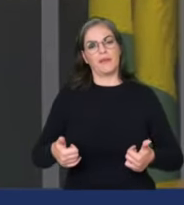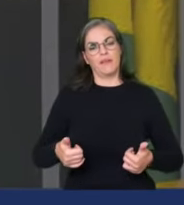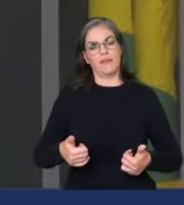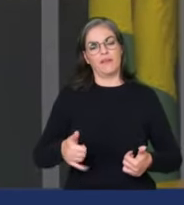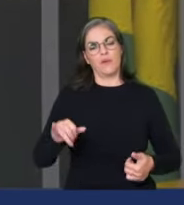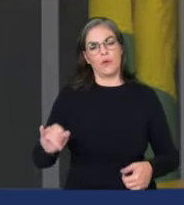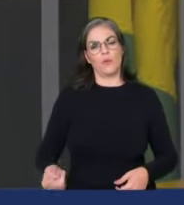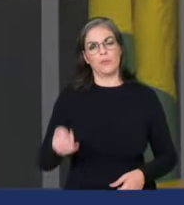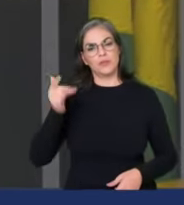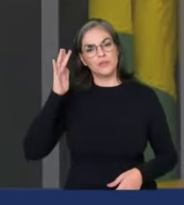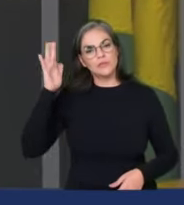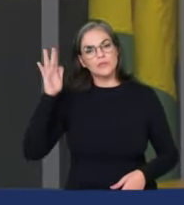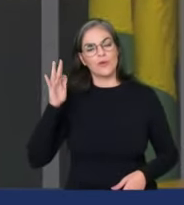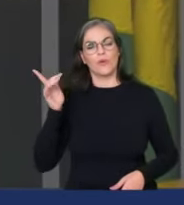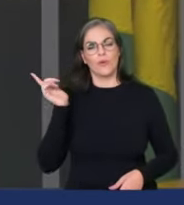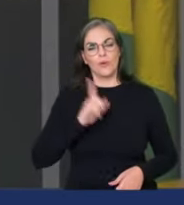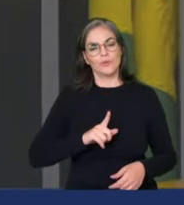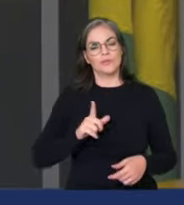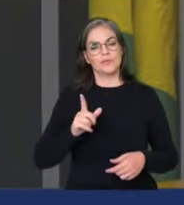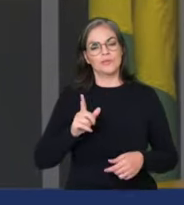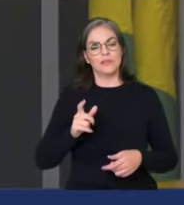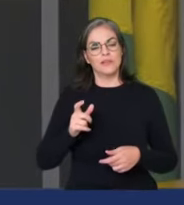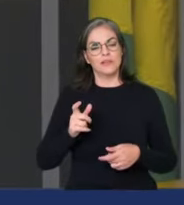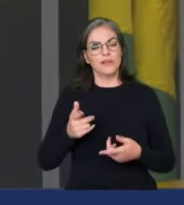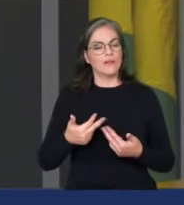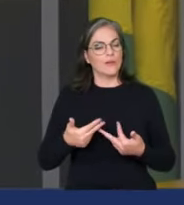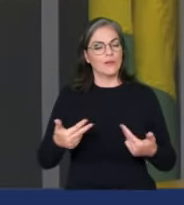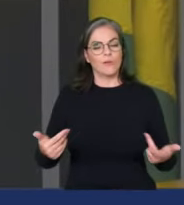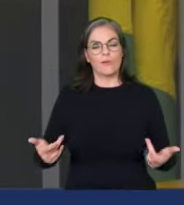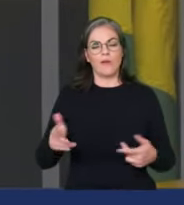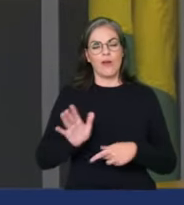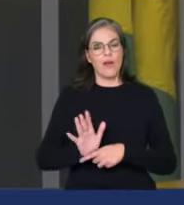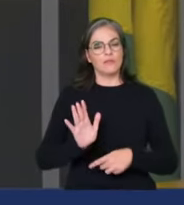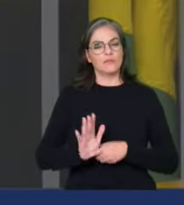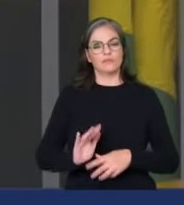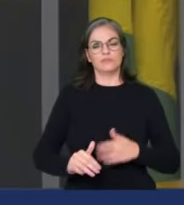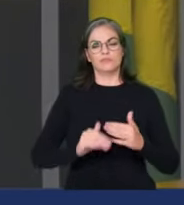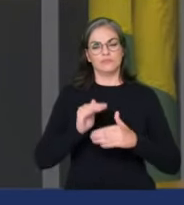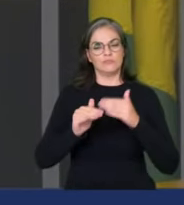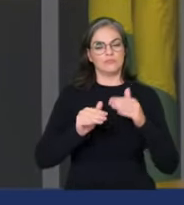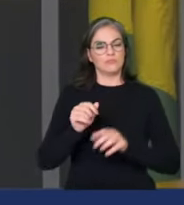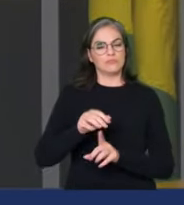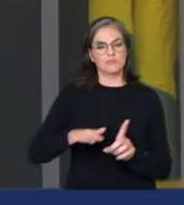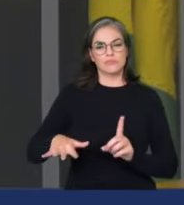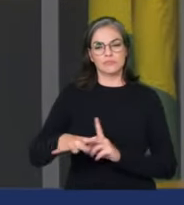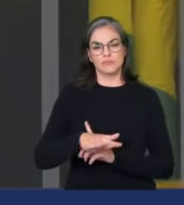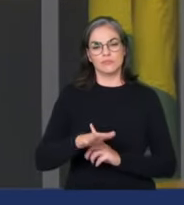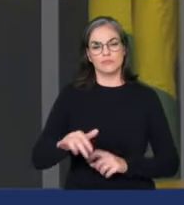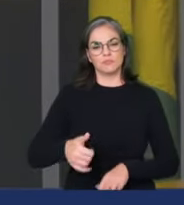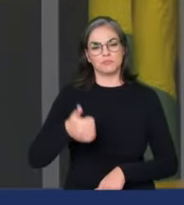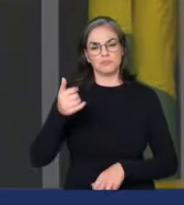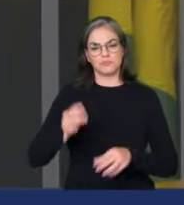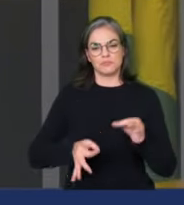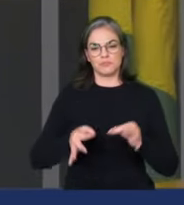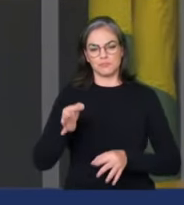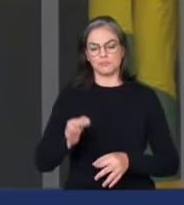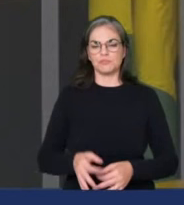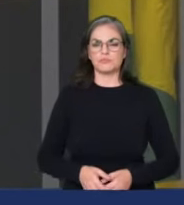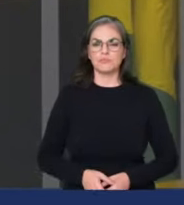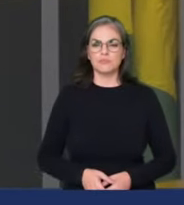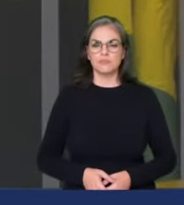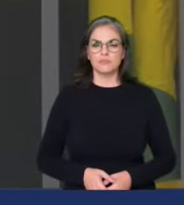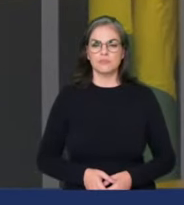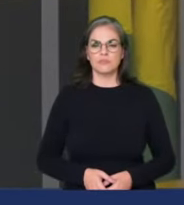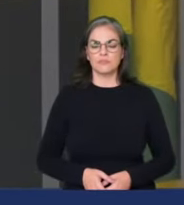Teve mais dinheiro no bolso e ajudou a construir, tanto a nível fiscal como a nível social, um Brasil mais justo. Que esse